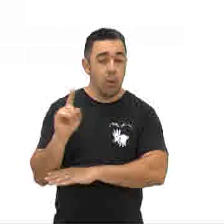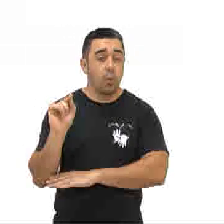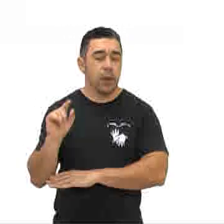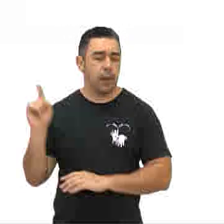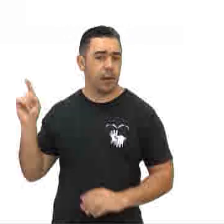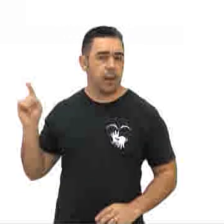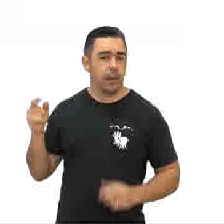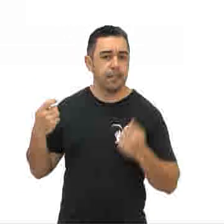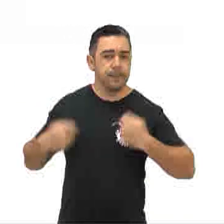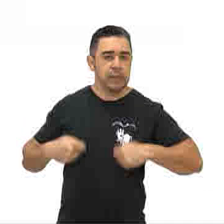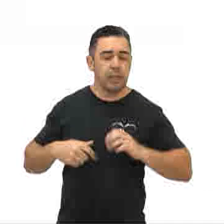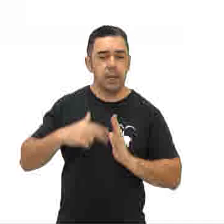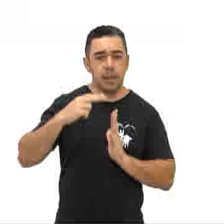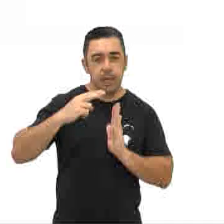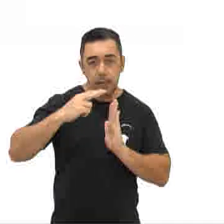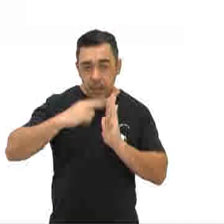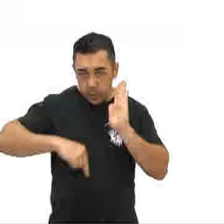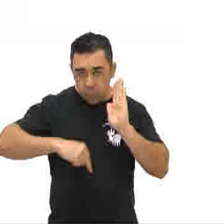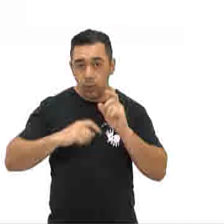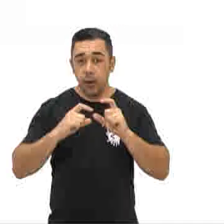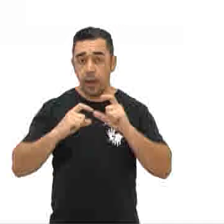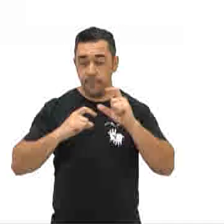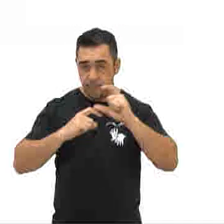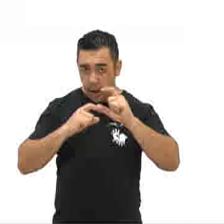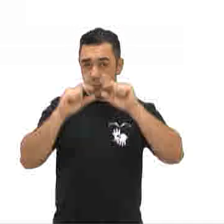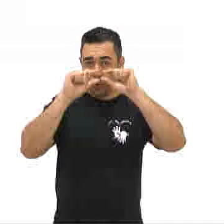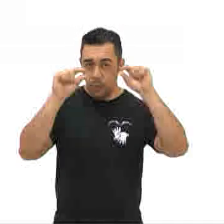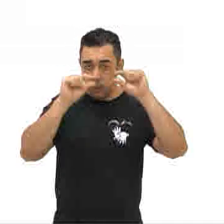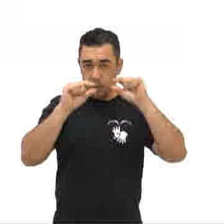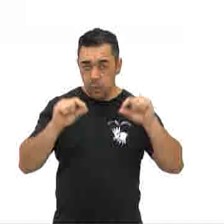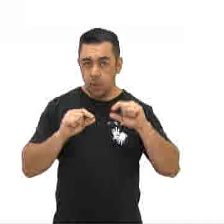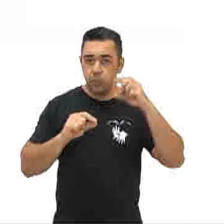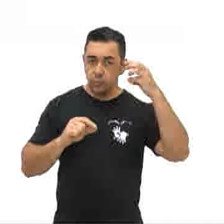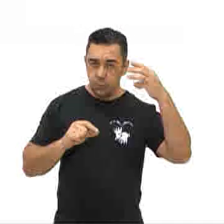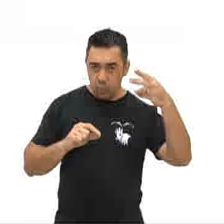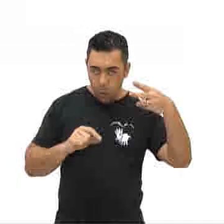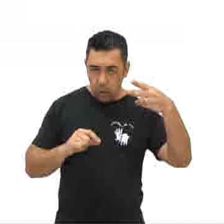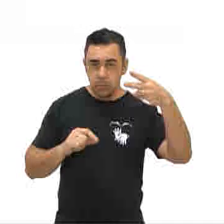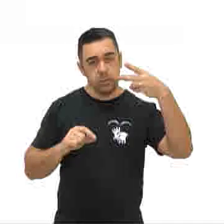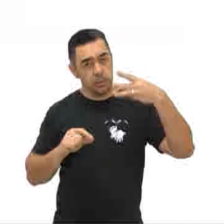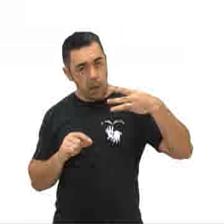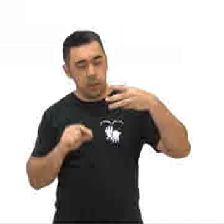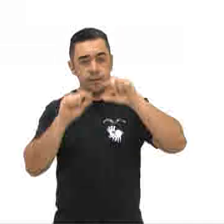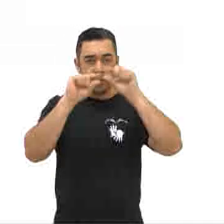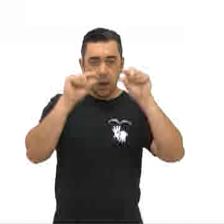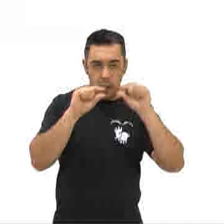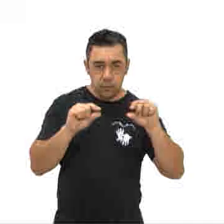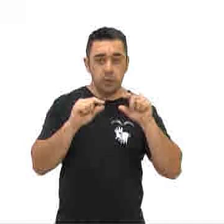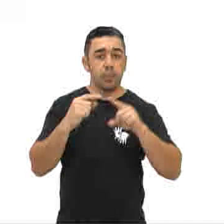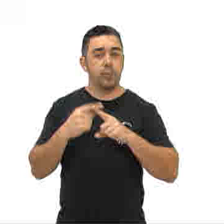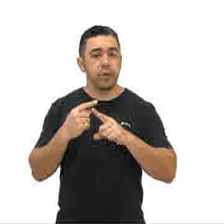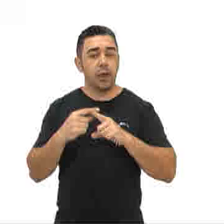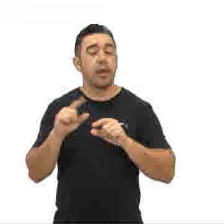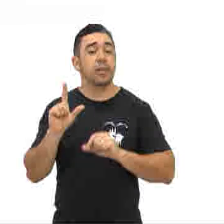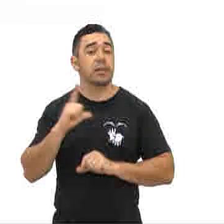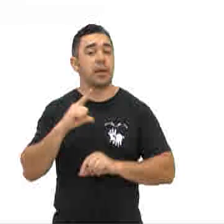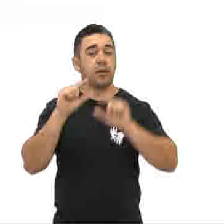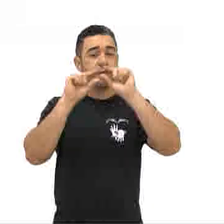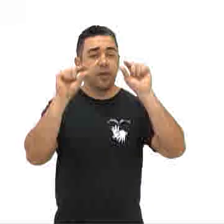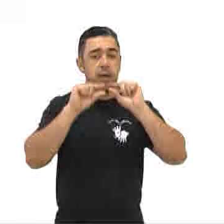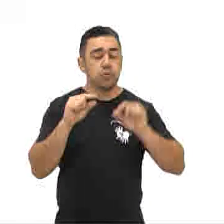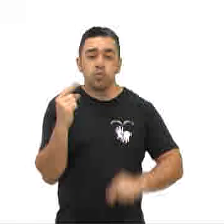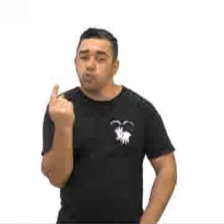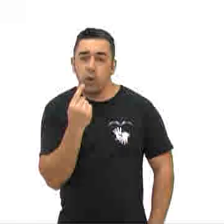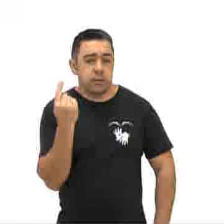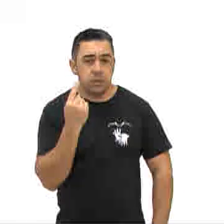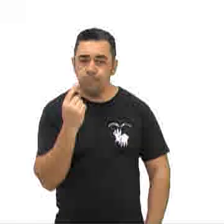recurso exige a leitura dos versos em blocos de 2 ou 3 versos, uma vez que os versos